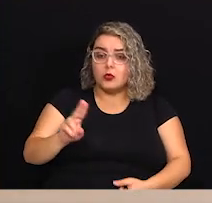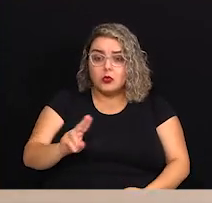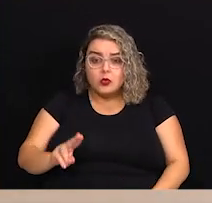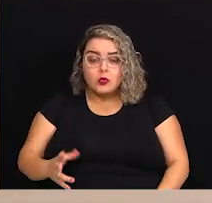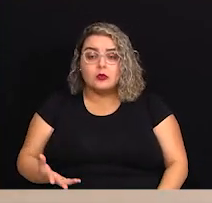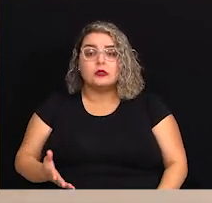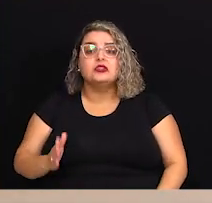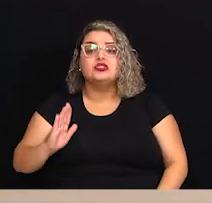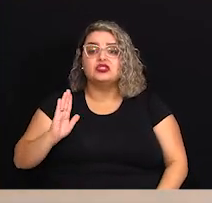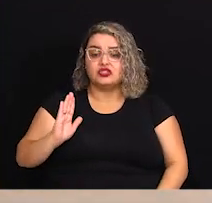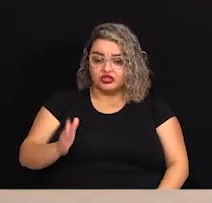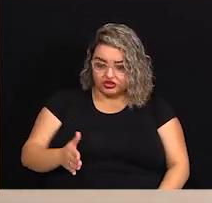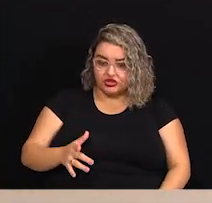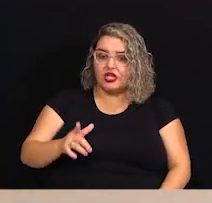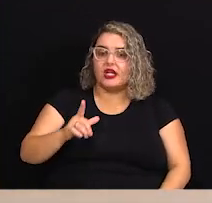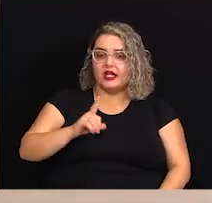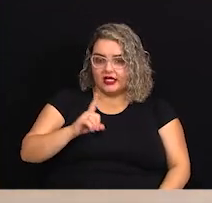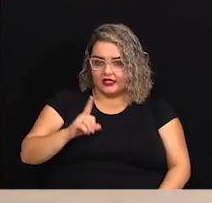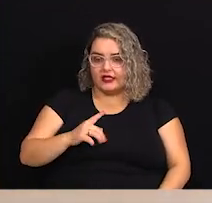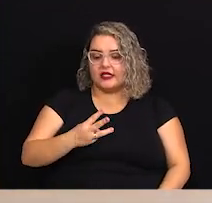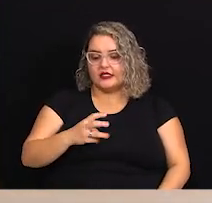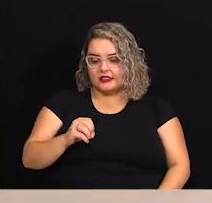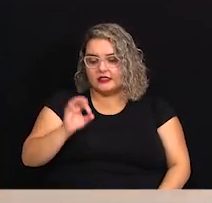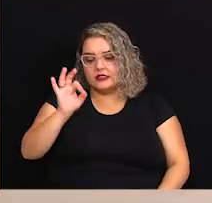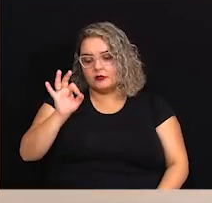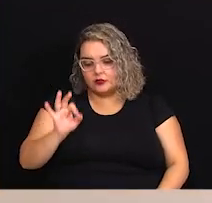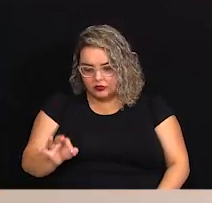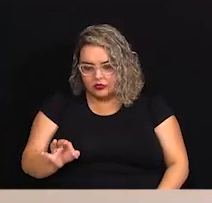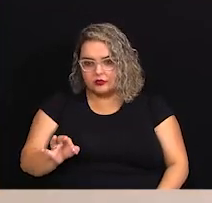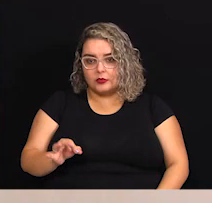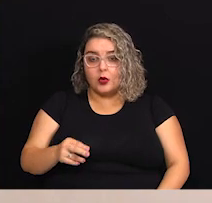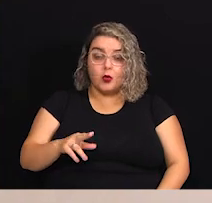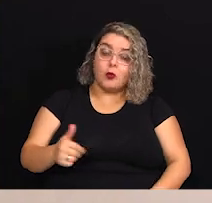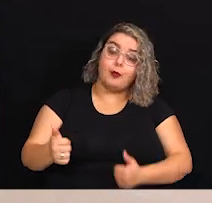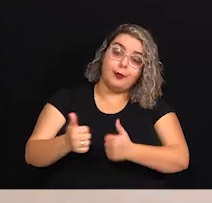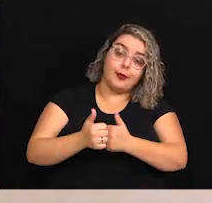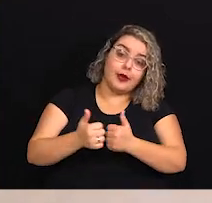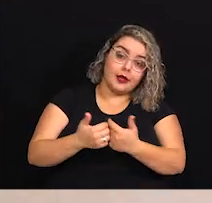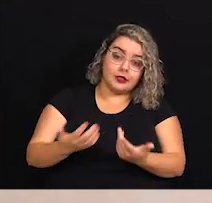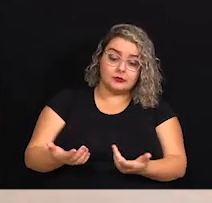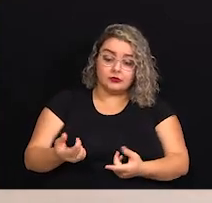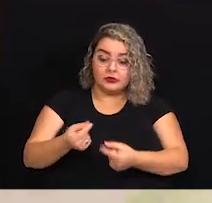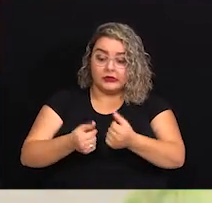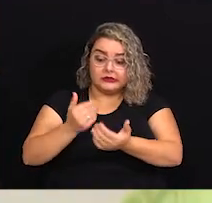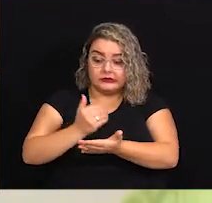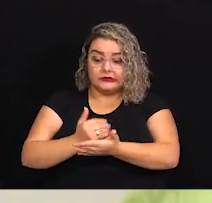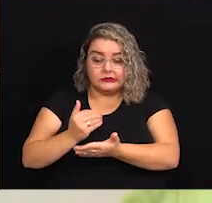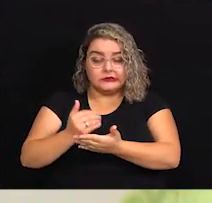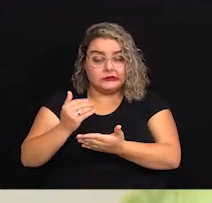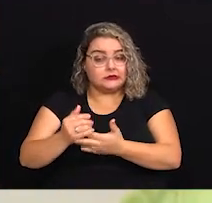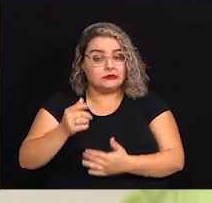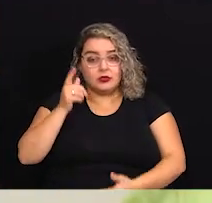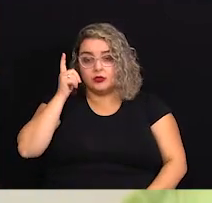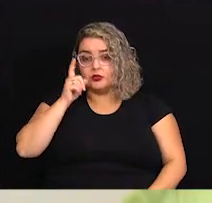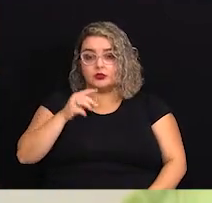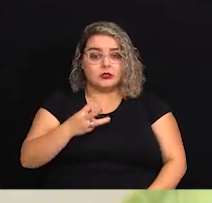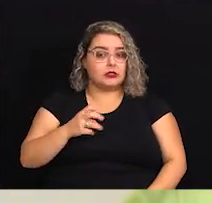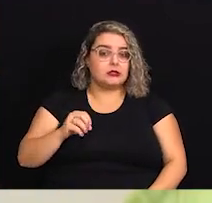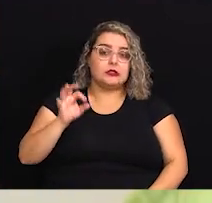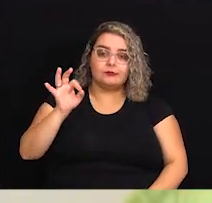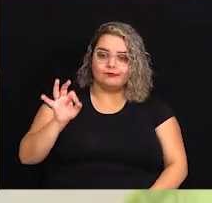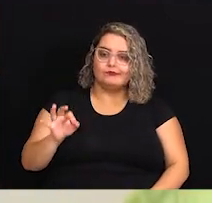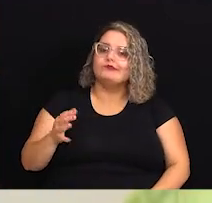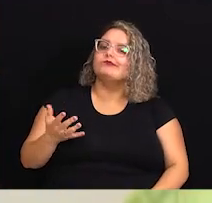ela já está comprometida, esses 30%, ou está muito próximo, e a parcela não vai chegar aos